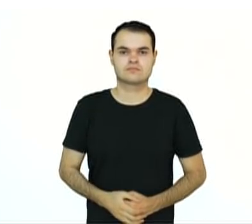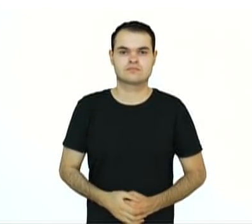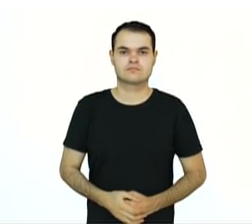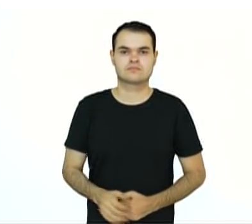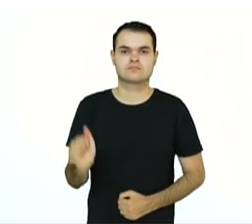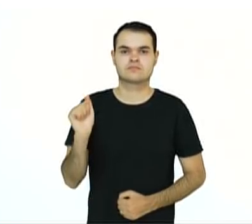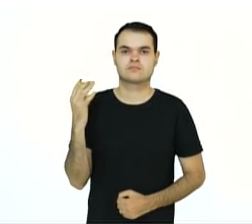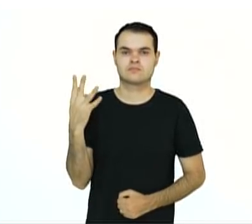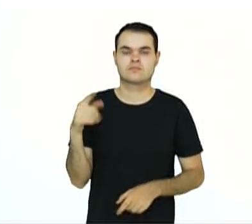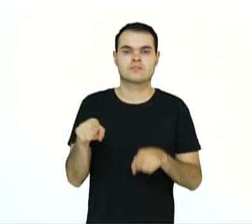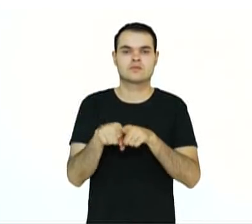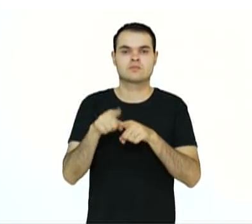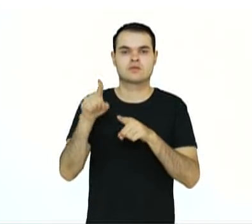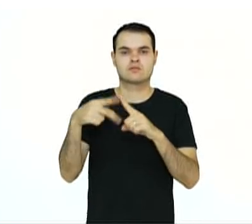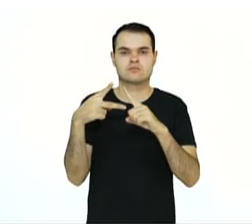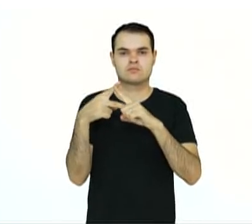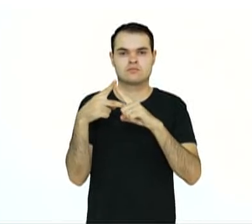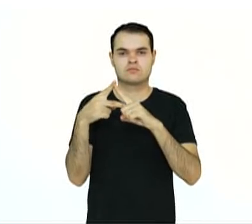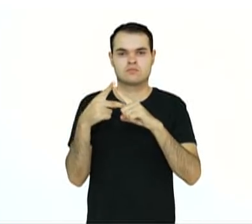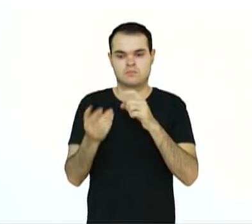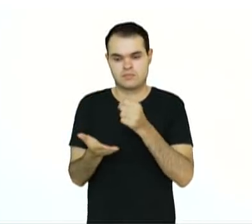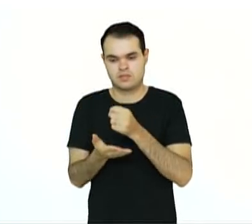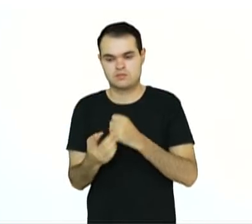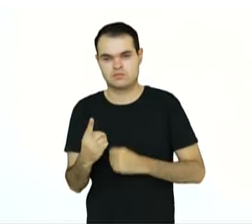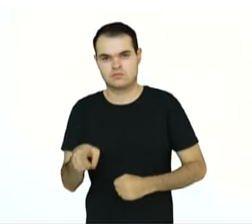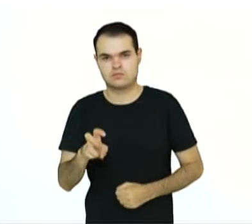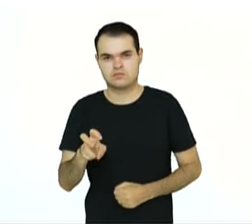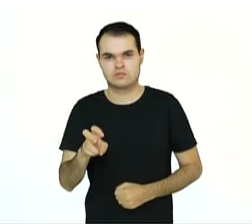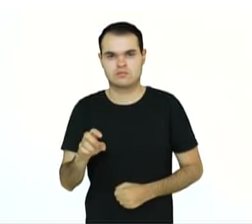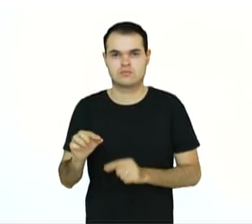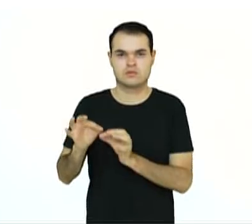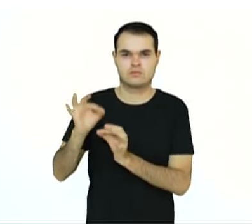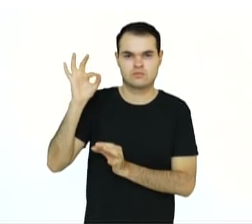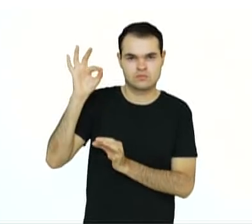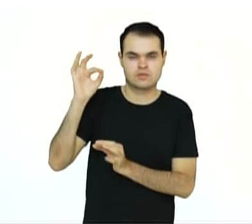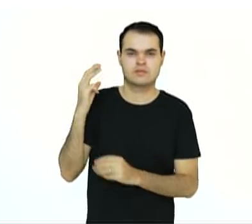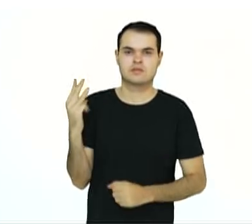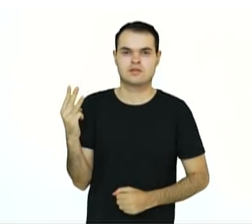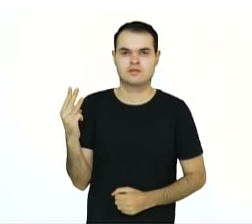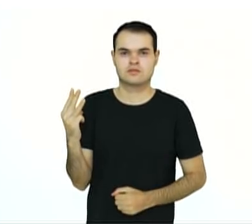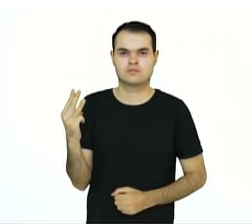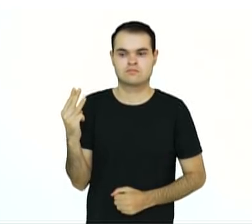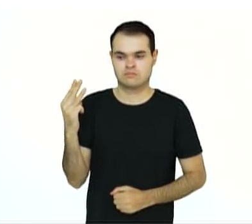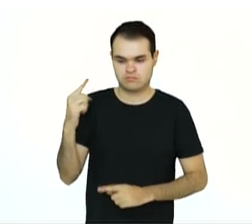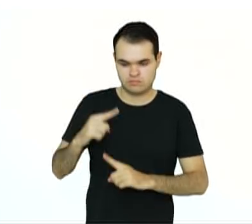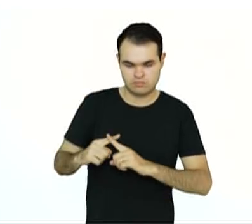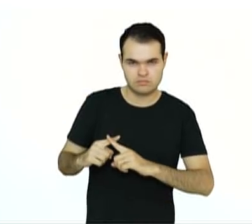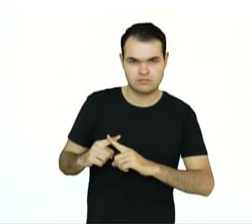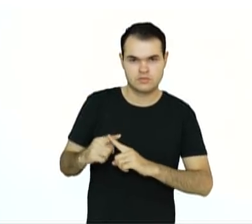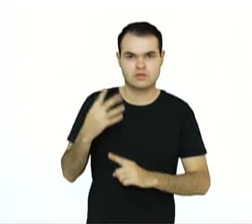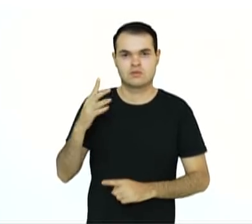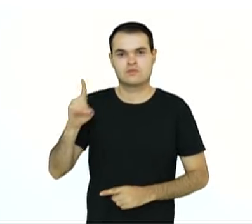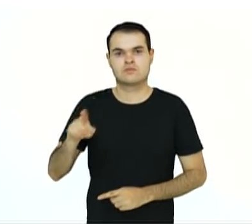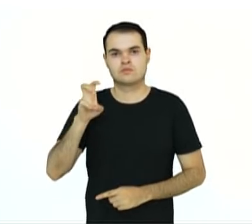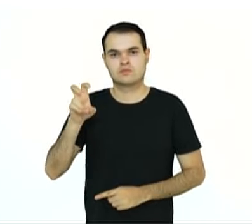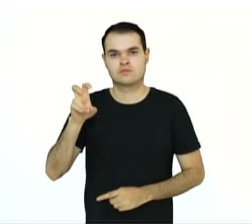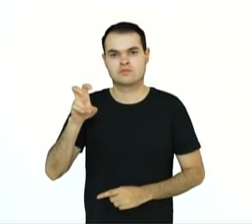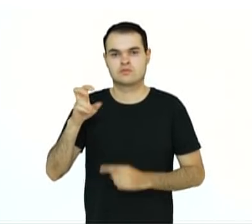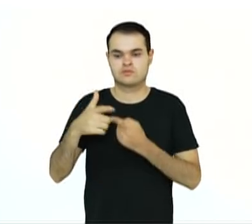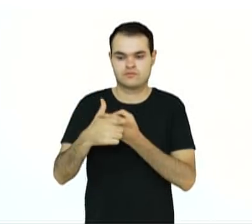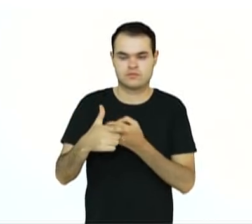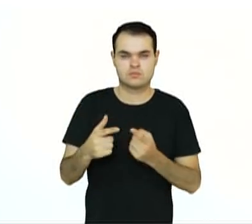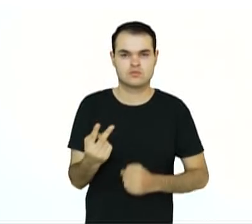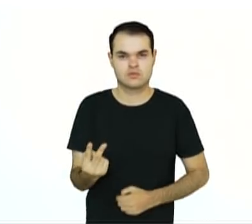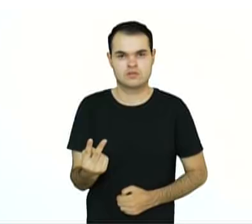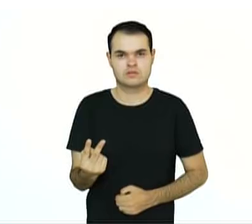E a área 4 também é um triângulo, de base 1,5 e altura 3. 1,5 vezes 3 é 4,5 e 4,5 dividido